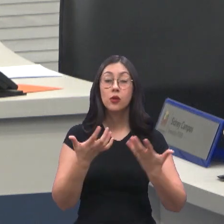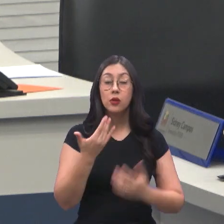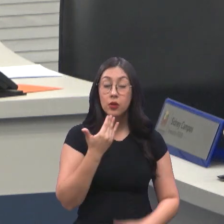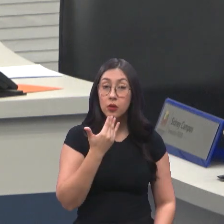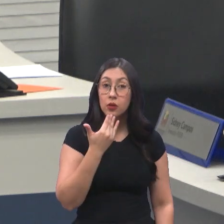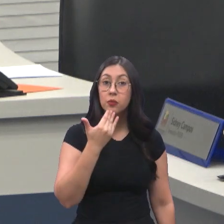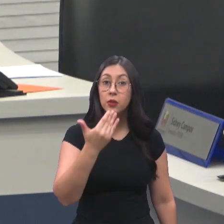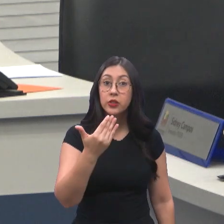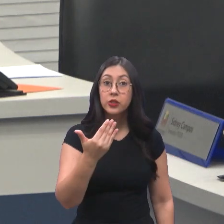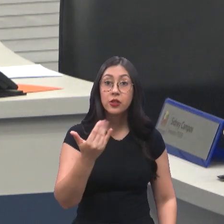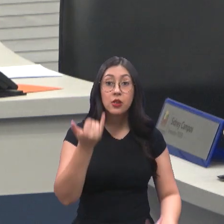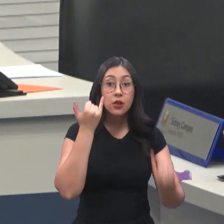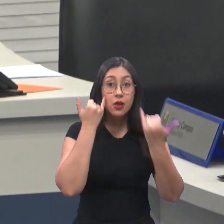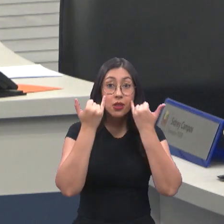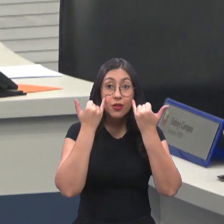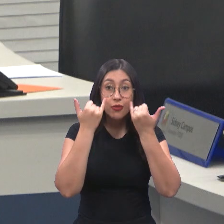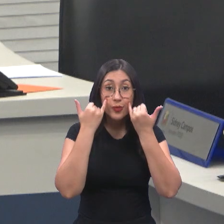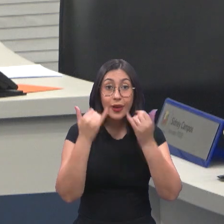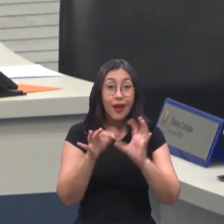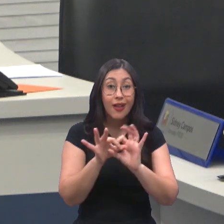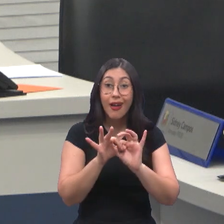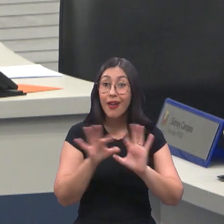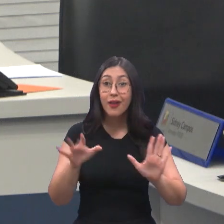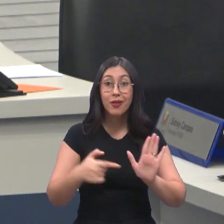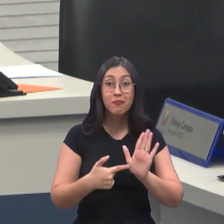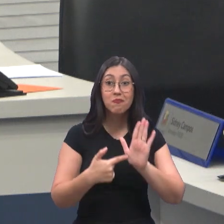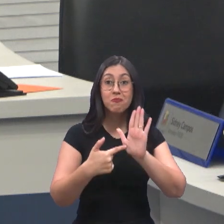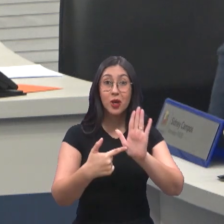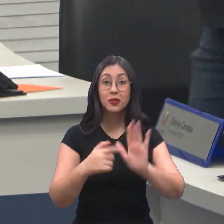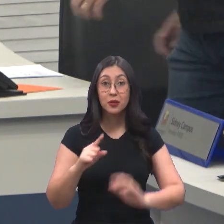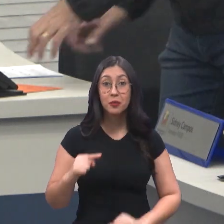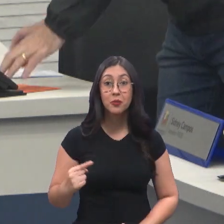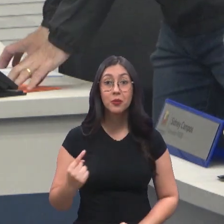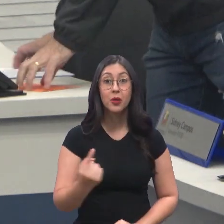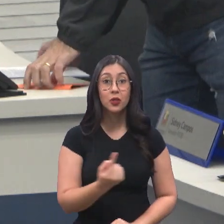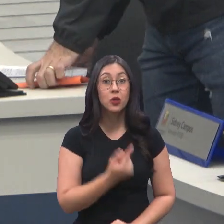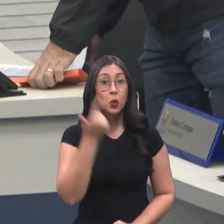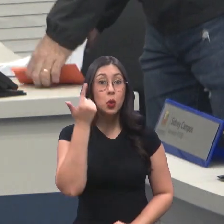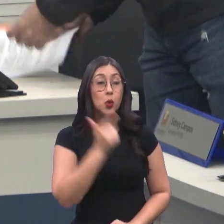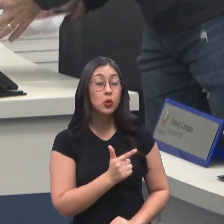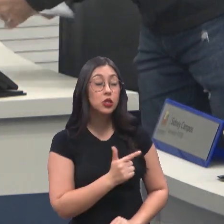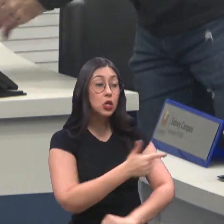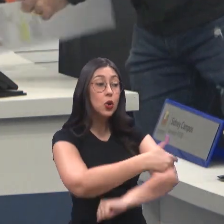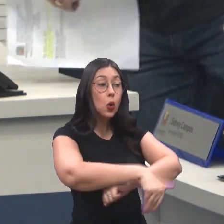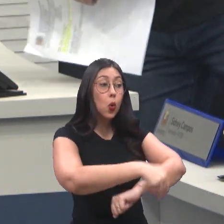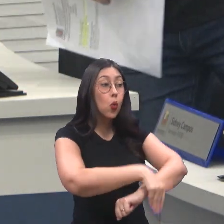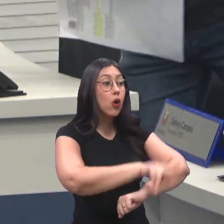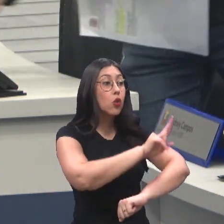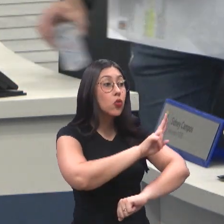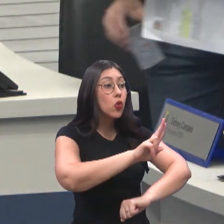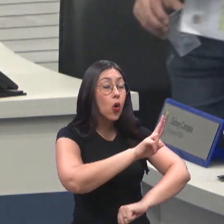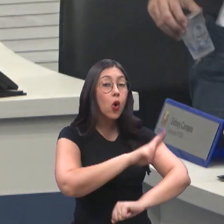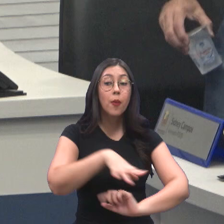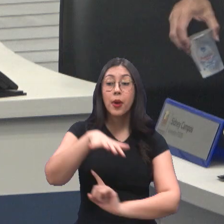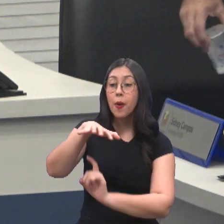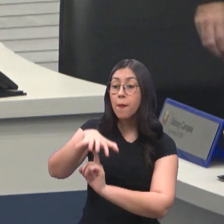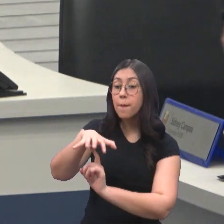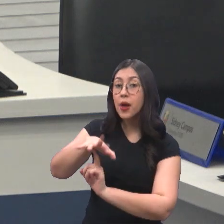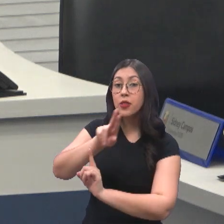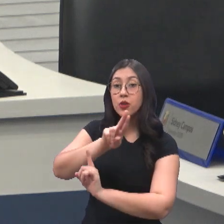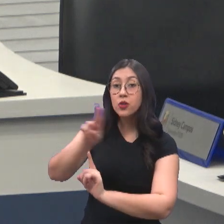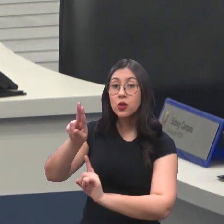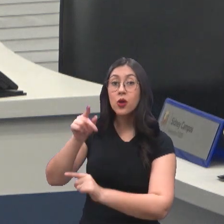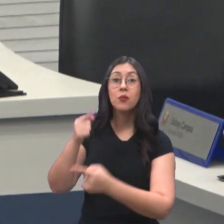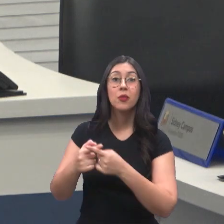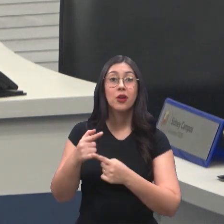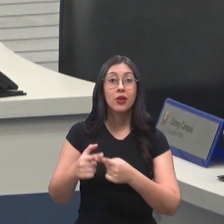as informações para que a gente possa nomear as ruas, praças, os logradouros de loteamentos que ainda